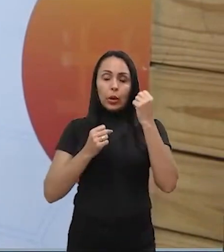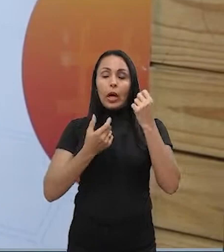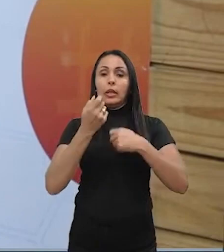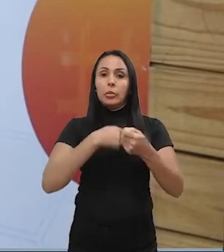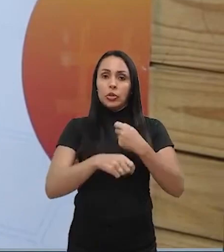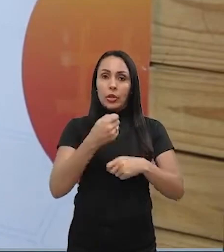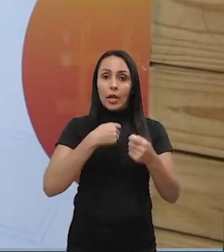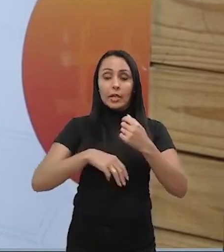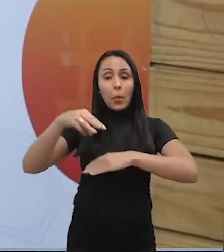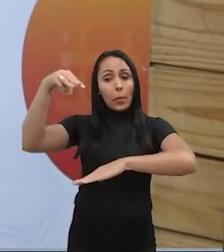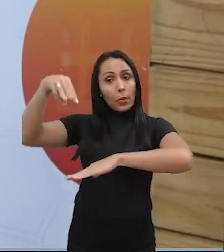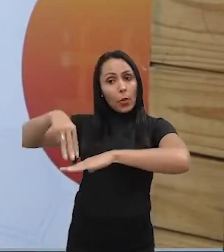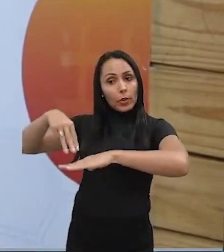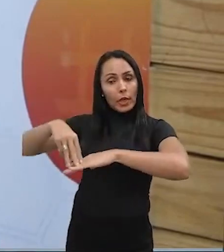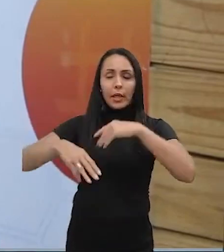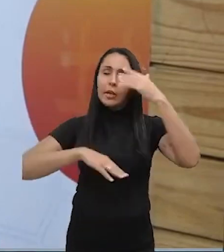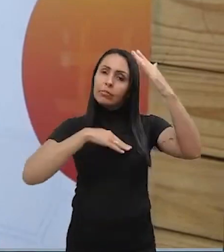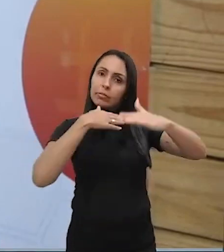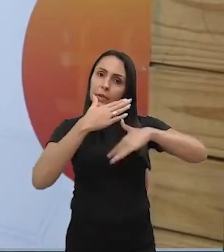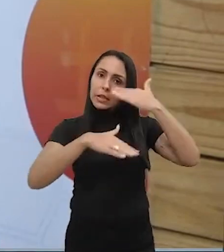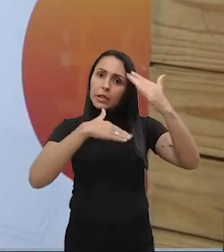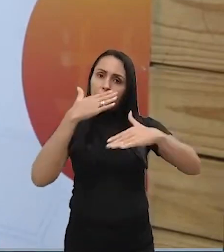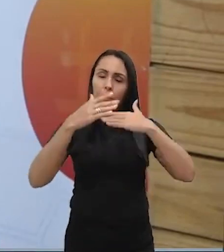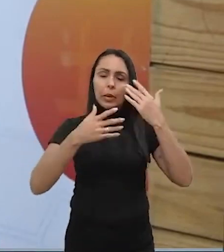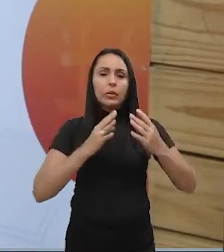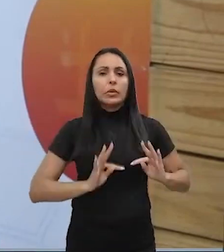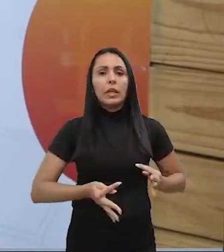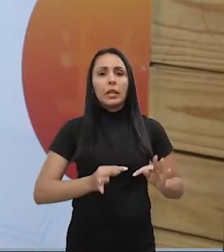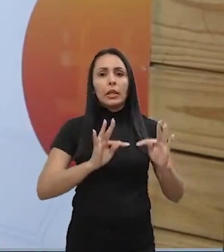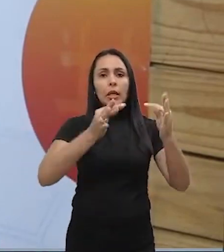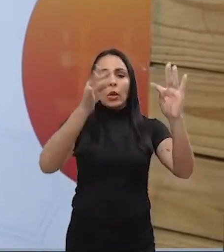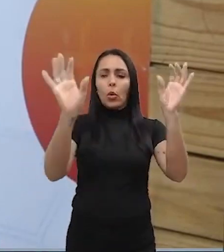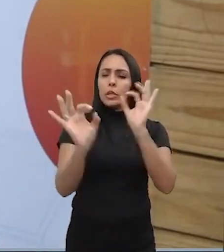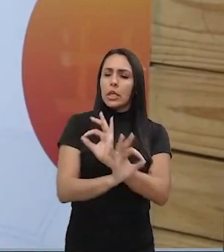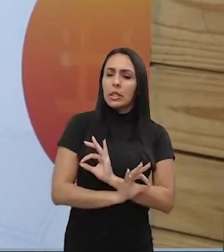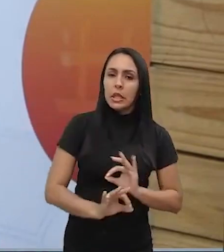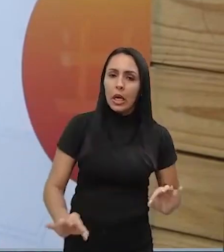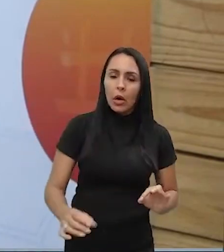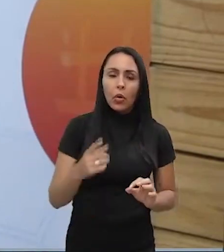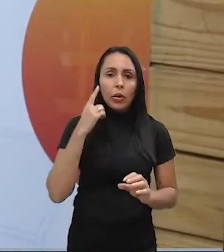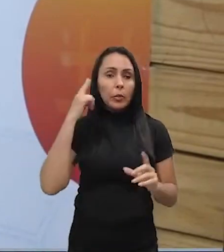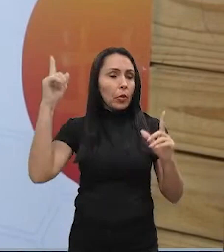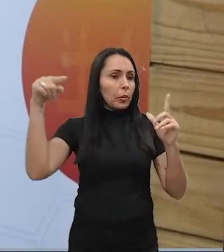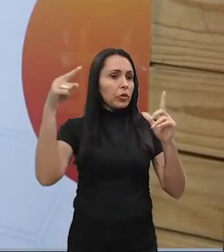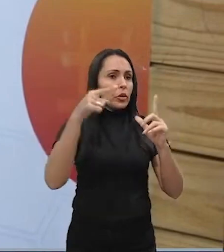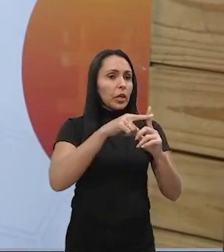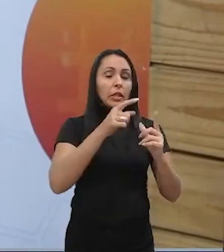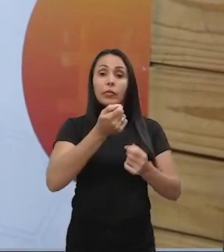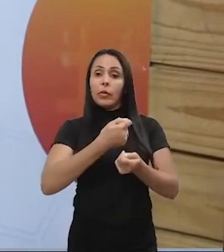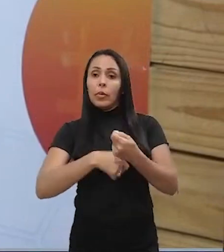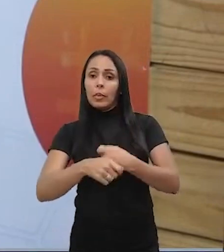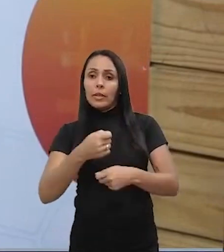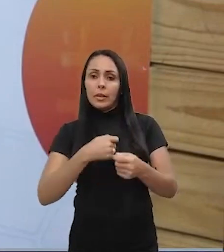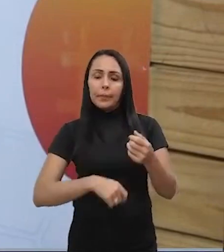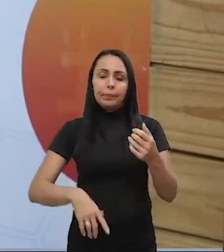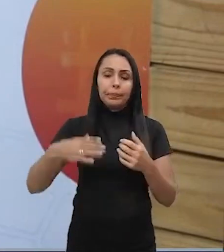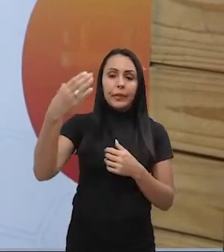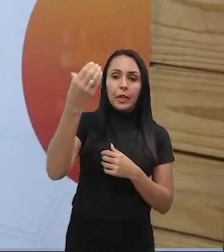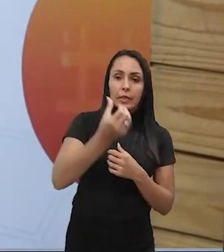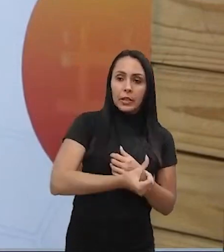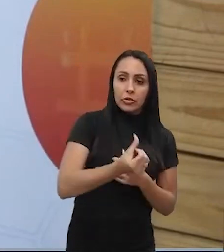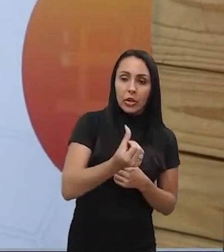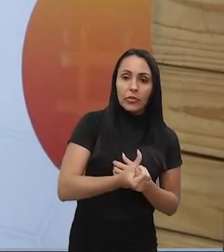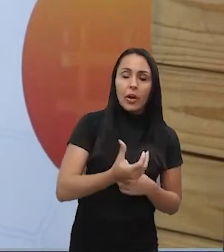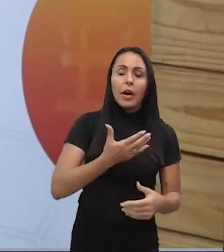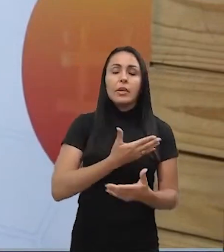administração moderna, que é o desenvolvimento tecnológico extraordinário, que é para fins comerciais, e a sexta fase, que é a